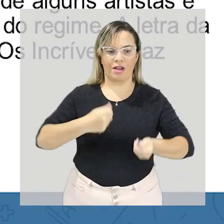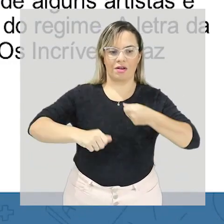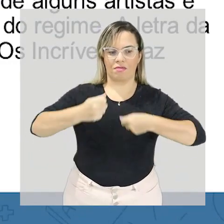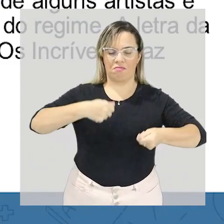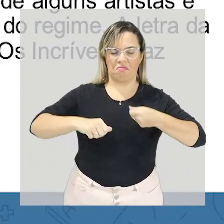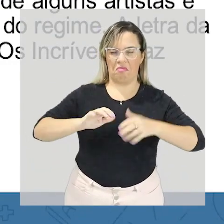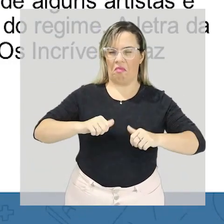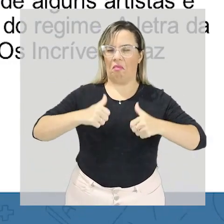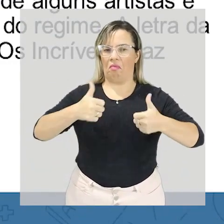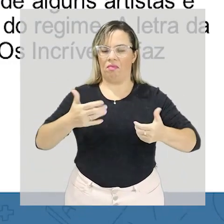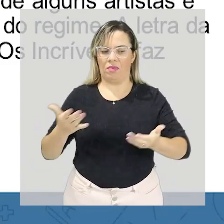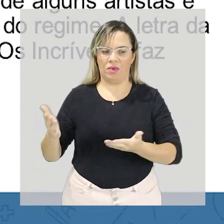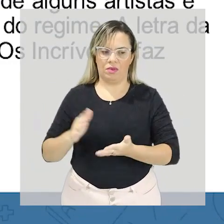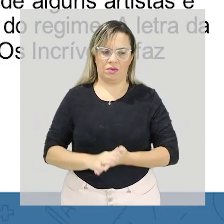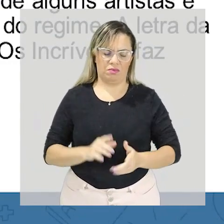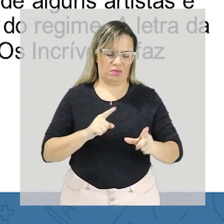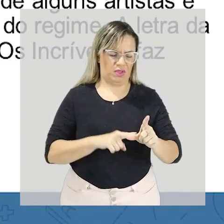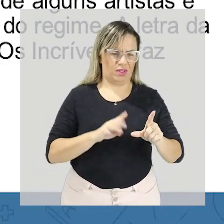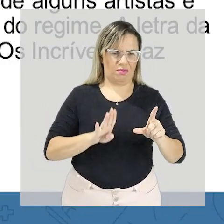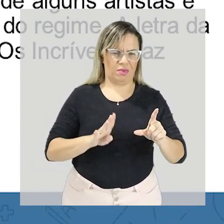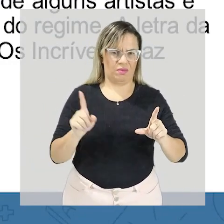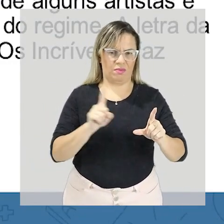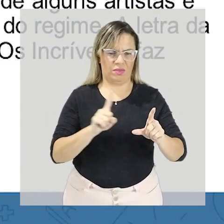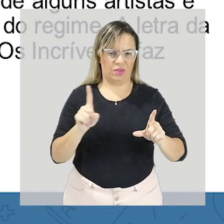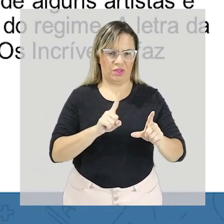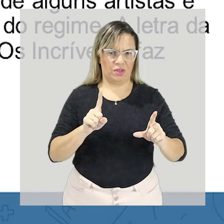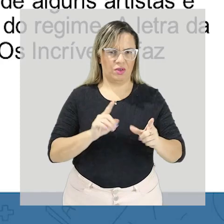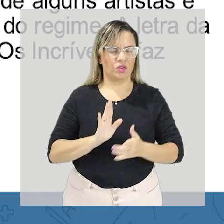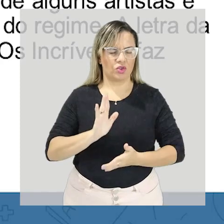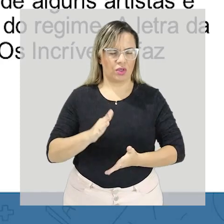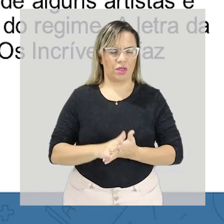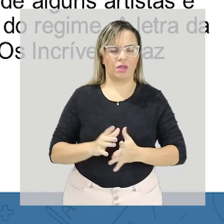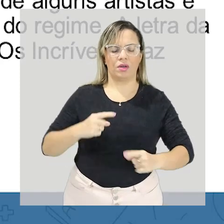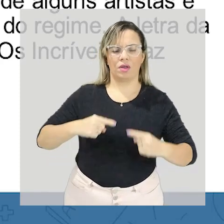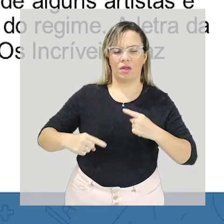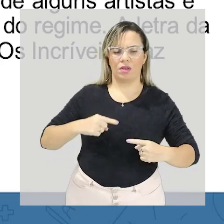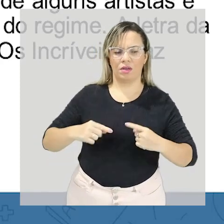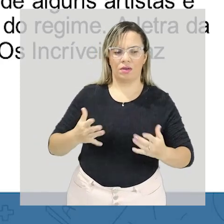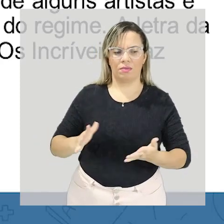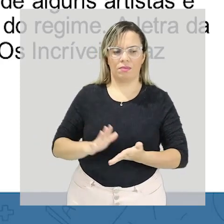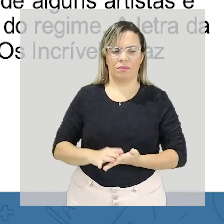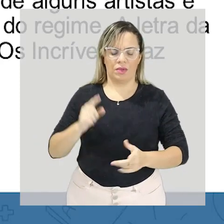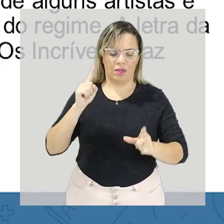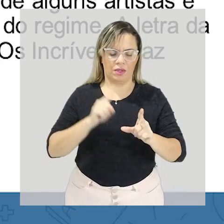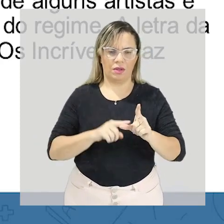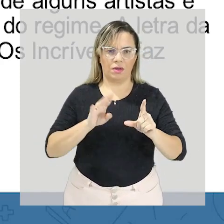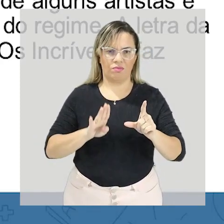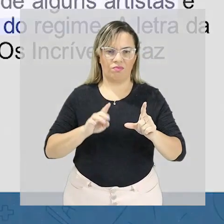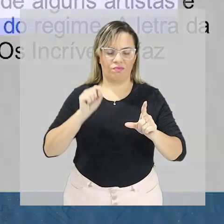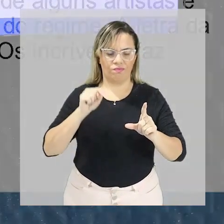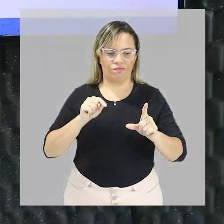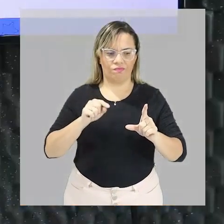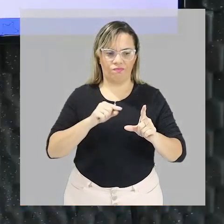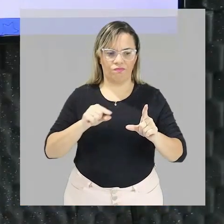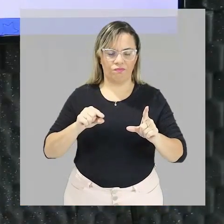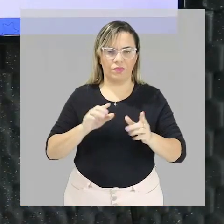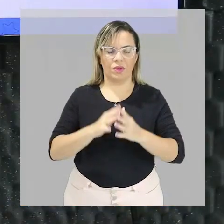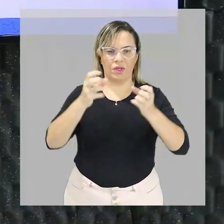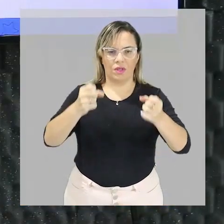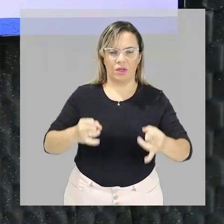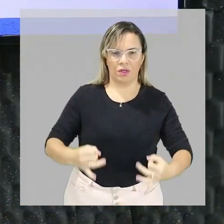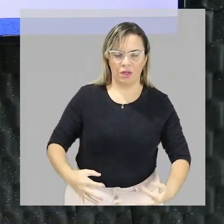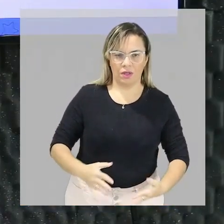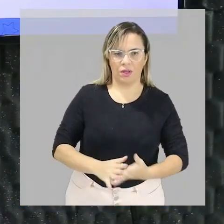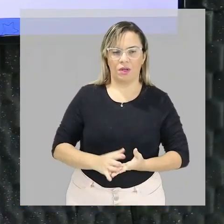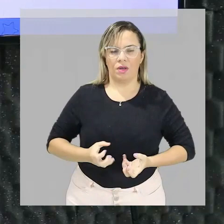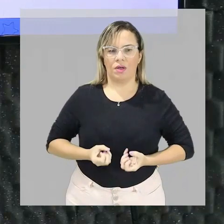poderia colocar tropicalismo? Não, porque o tropicalismo, vamos já inclusive discutir isso, o tropicalismo, na verdade, ele acaba sendo uma expressão artística